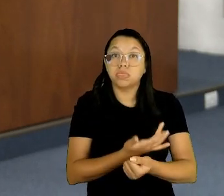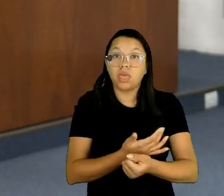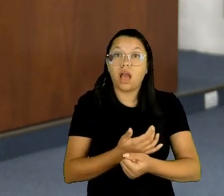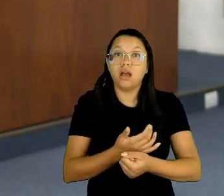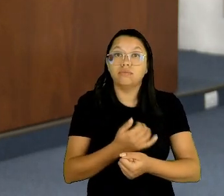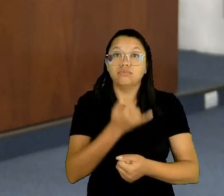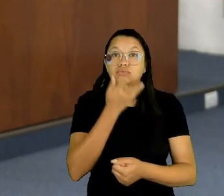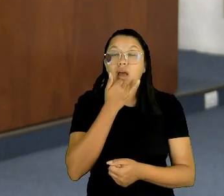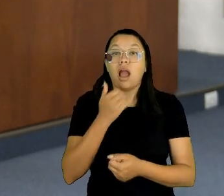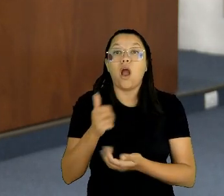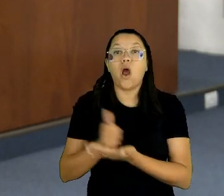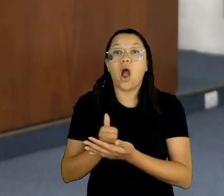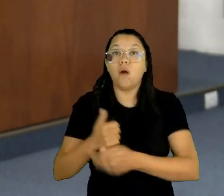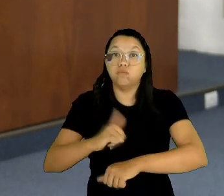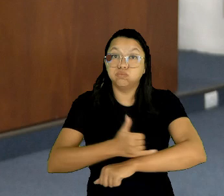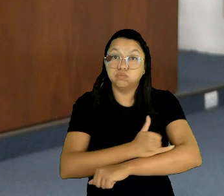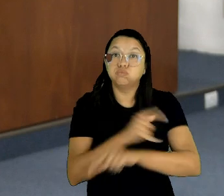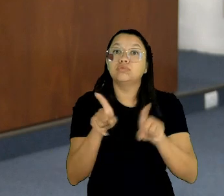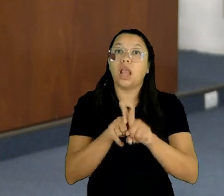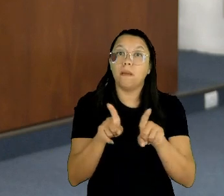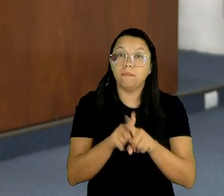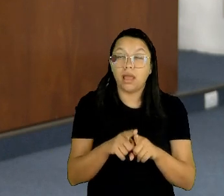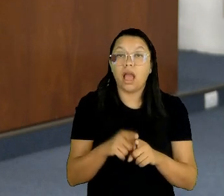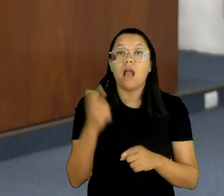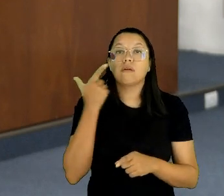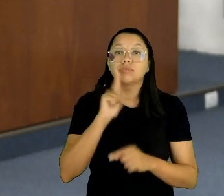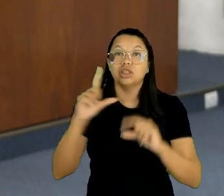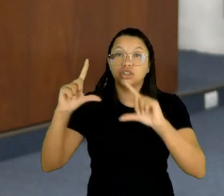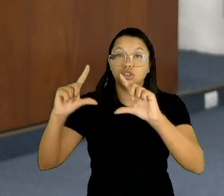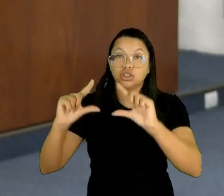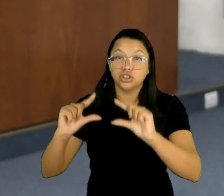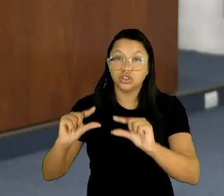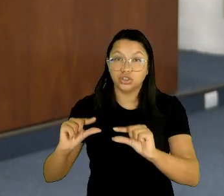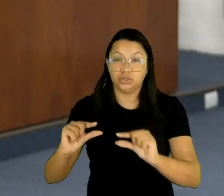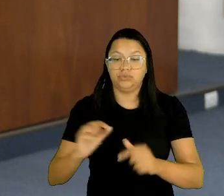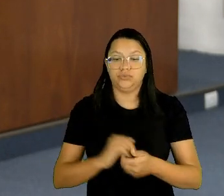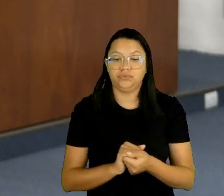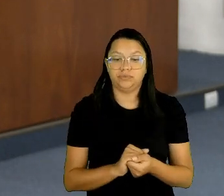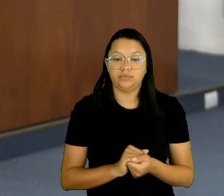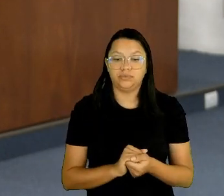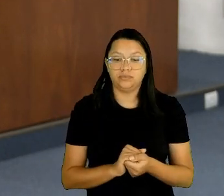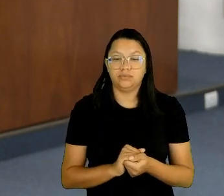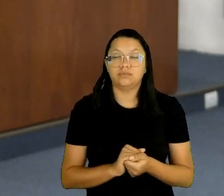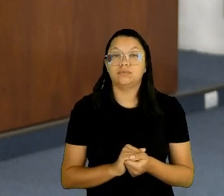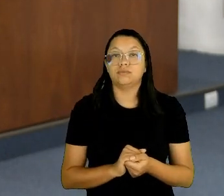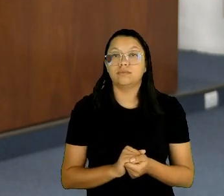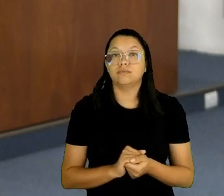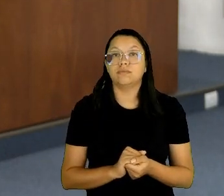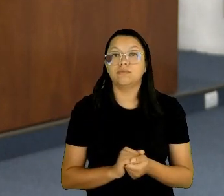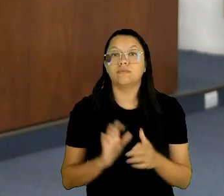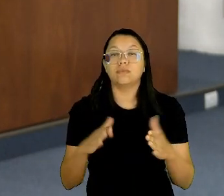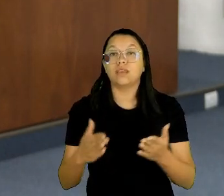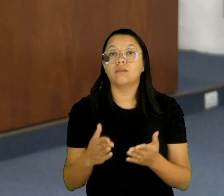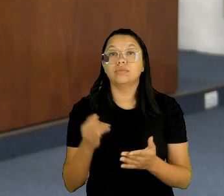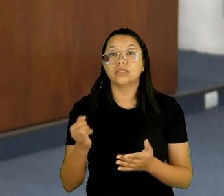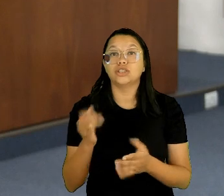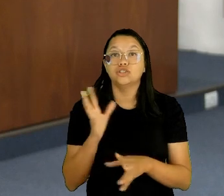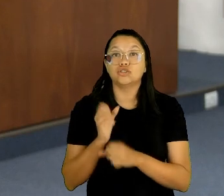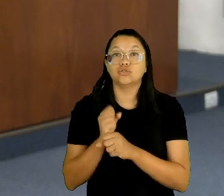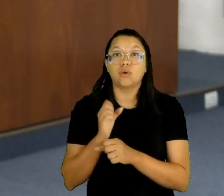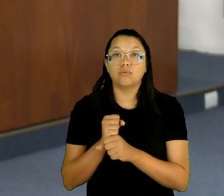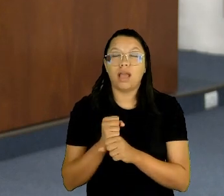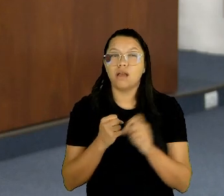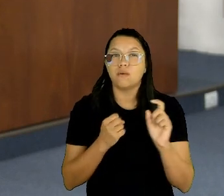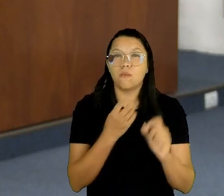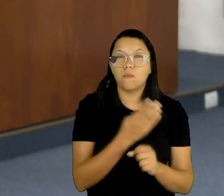Quando a gente muda o padrão alimentar, a gente consegue reduzir quase 7 milímetros. A restrição de sódio aqui, mais de 5. Então, se